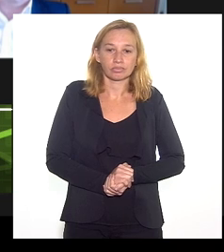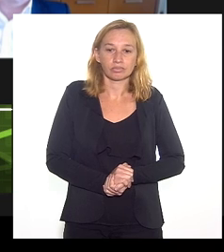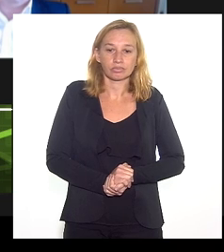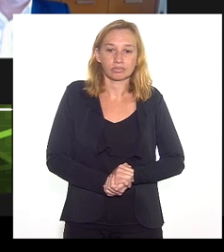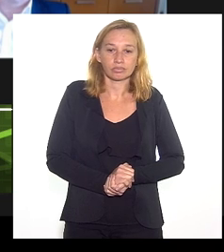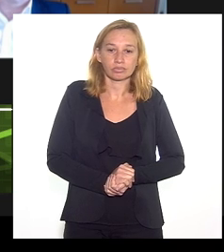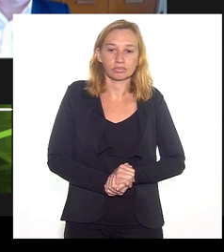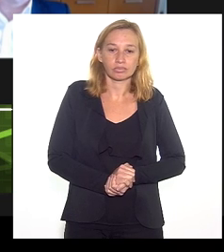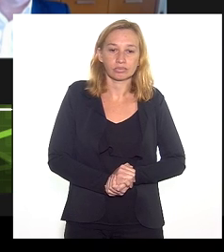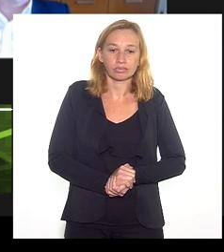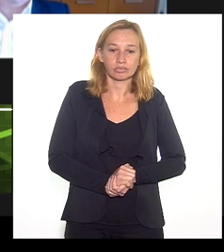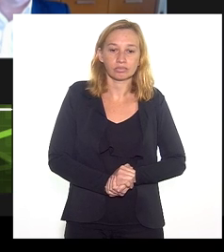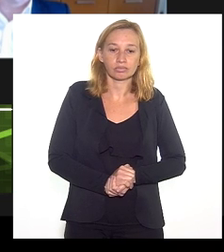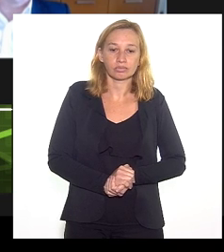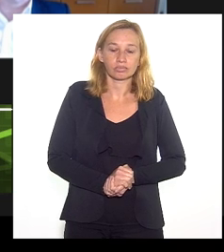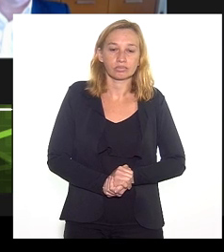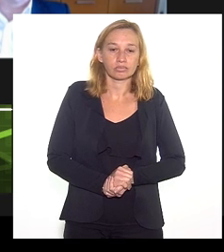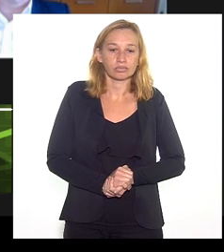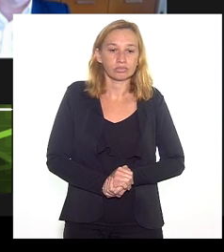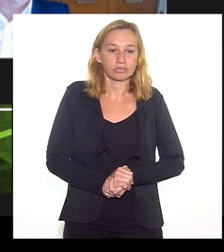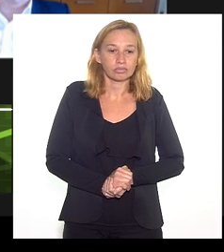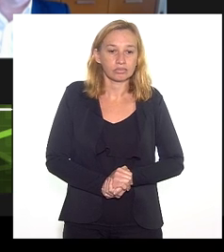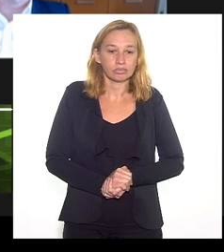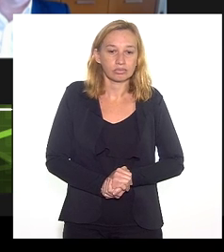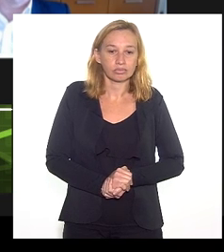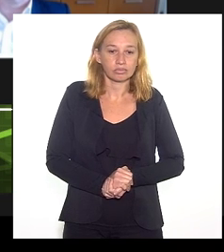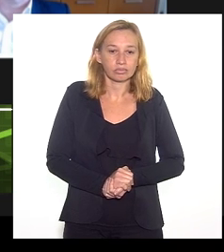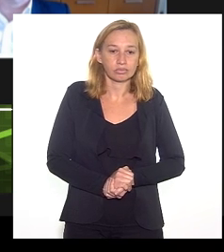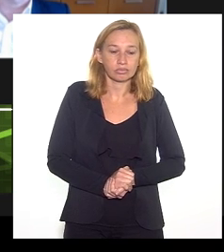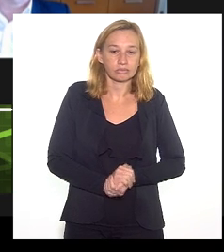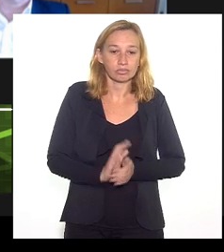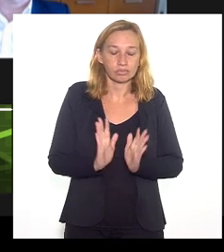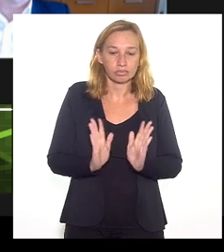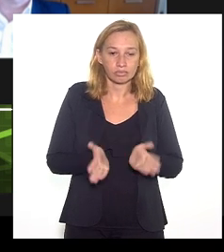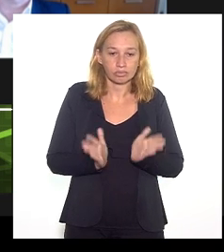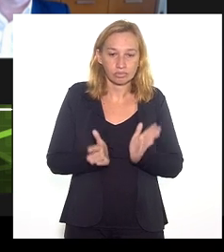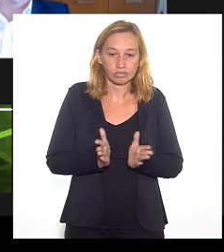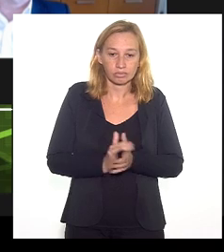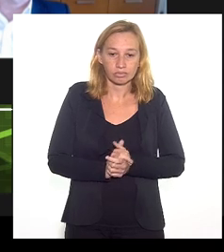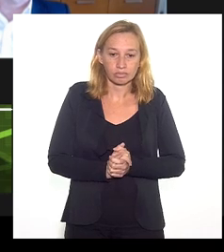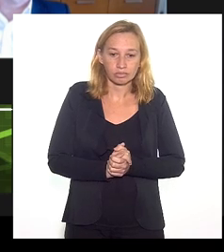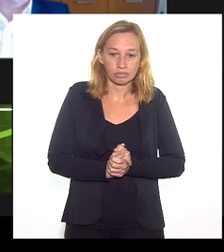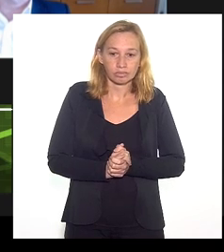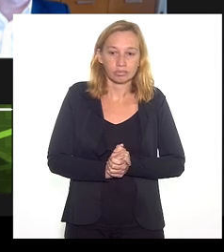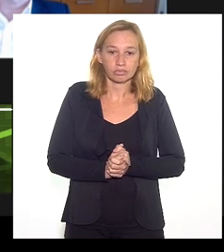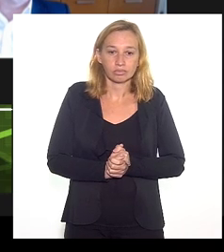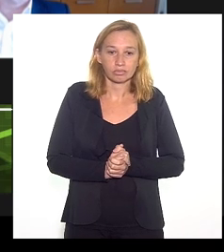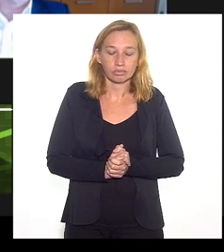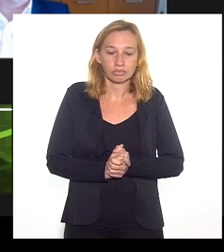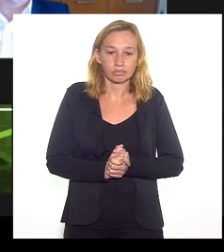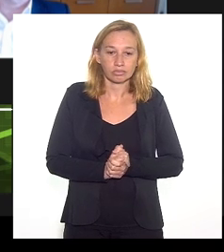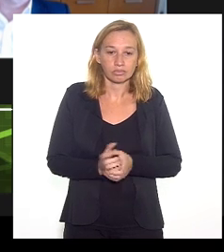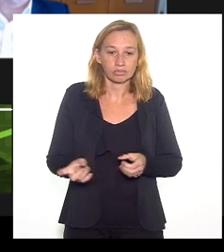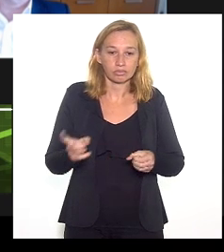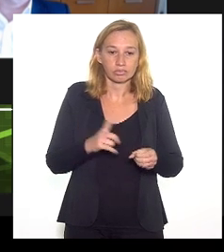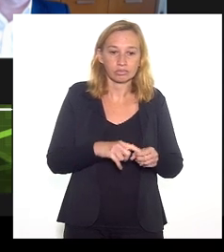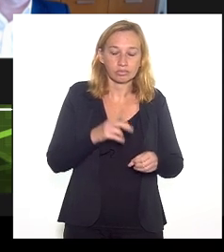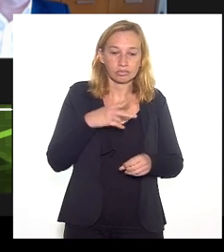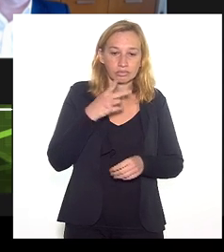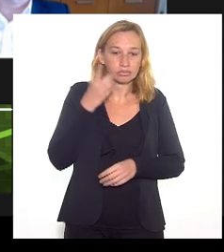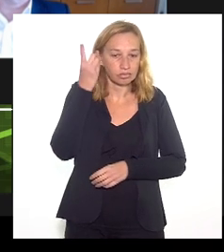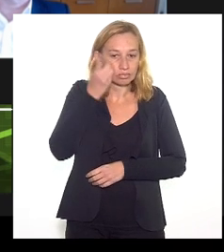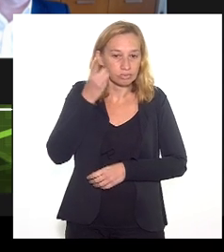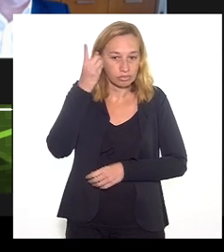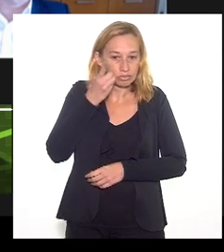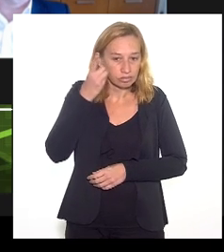obrigado Maria Tereza agora a gente volta a palavra para os deputados